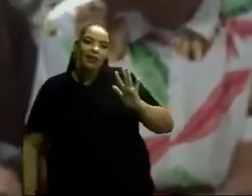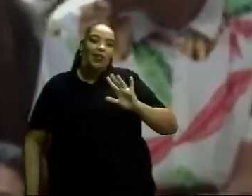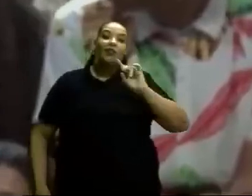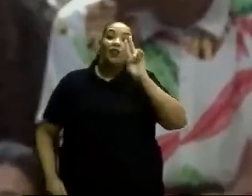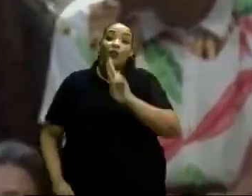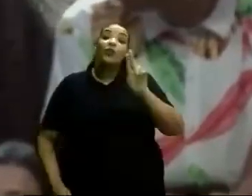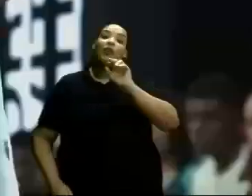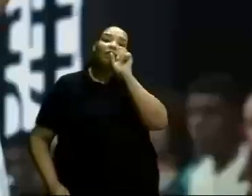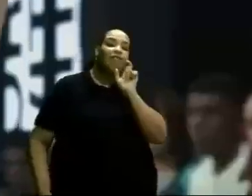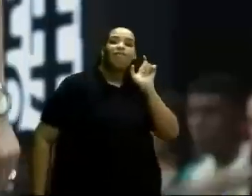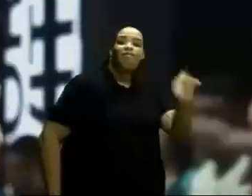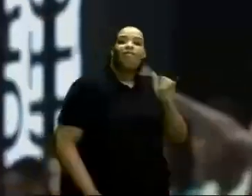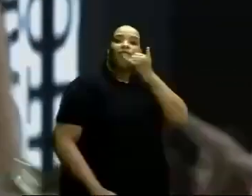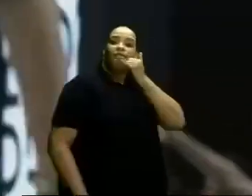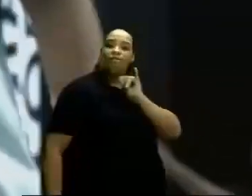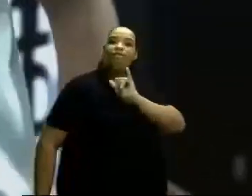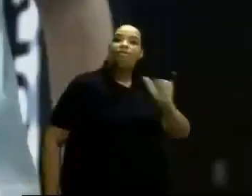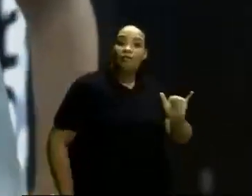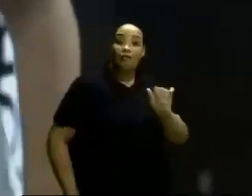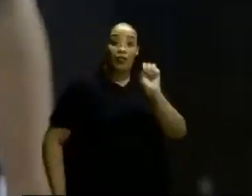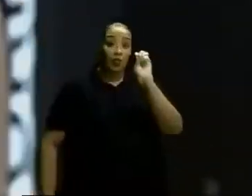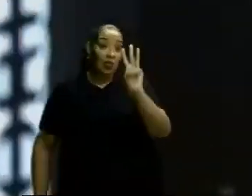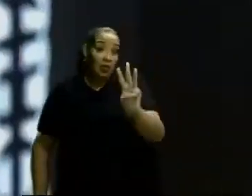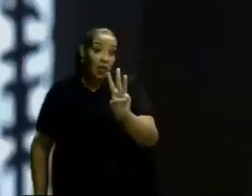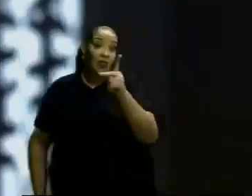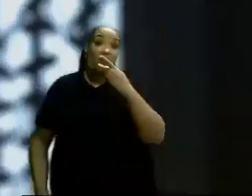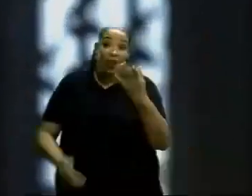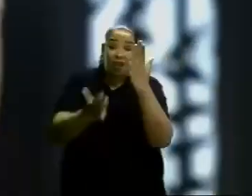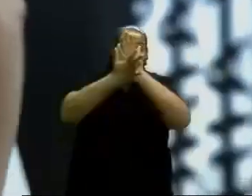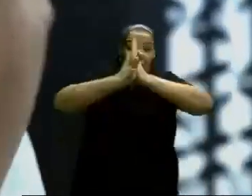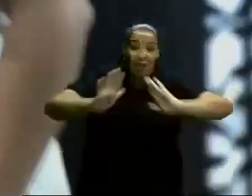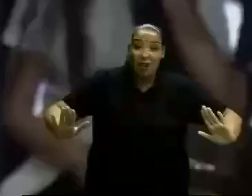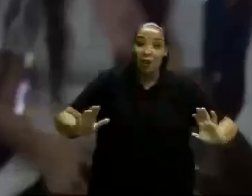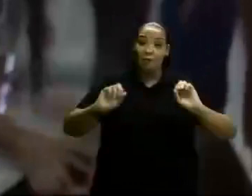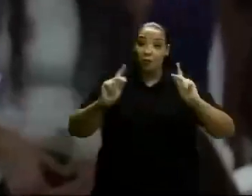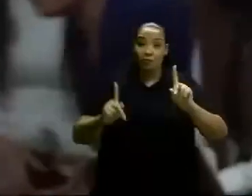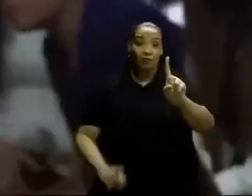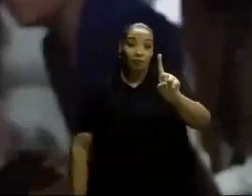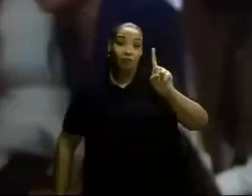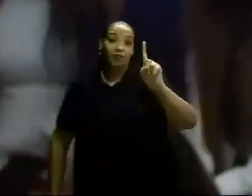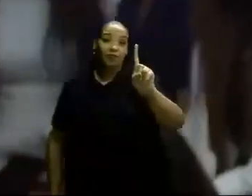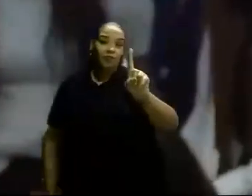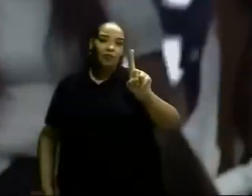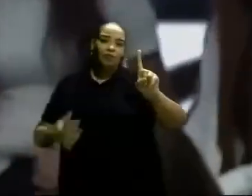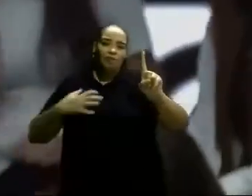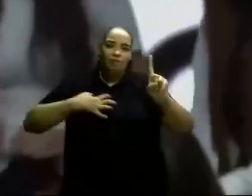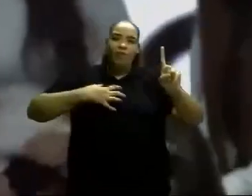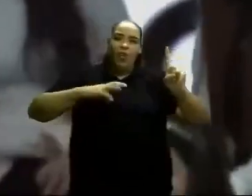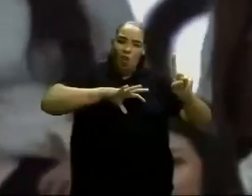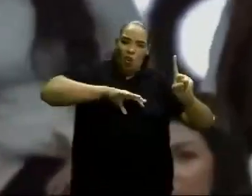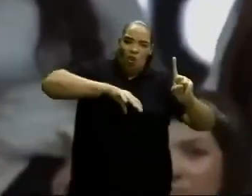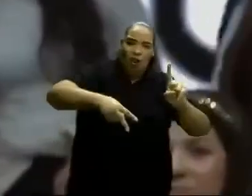te usar para liberar perdão para o teu abusador. No 3 você vai dizer: acaba logo com isso. É 1, estufa o peito na tua